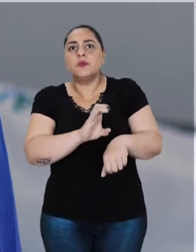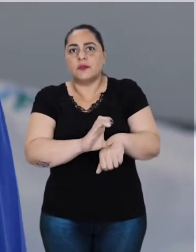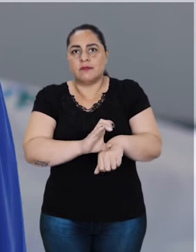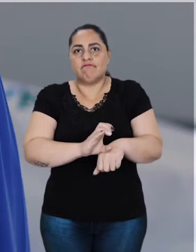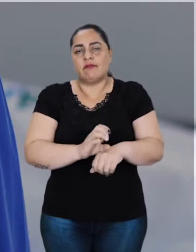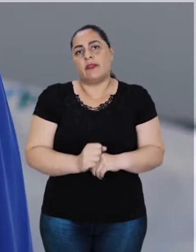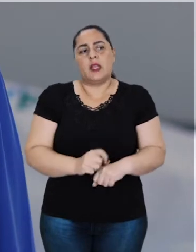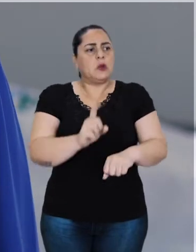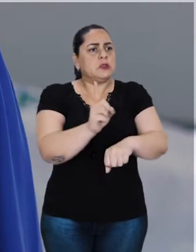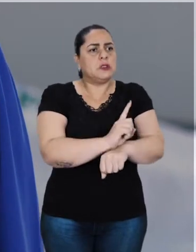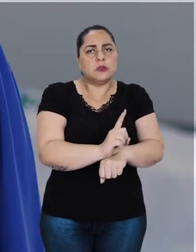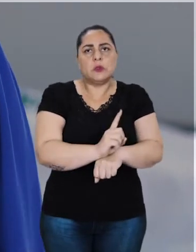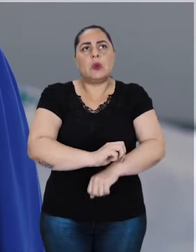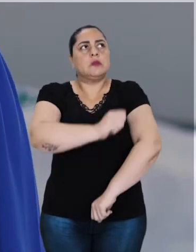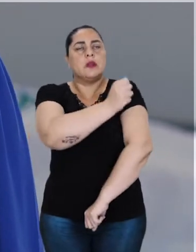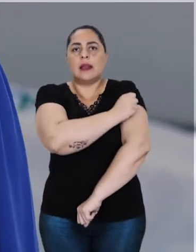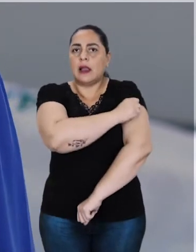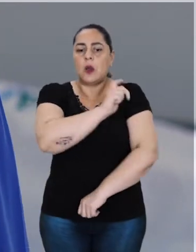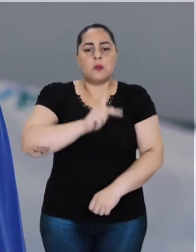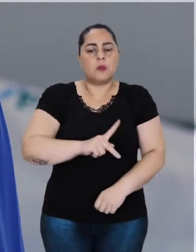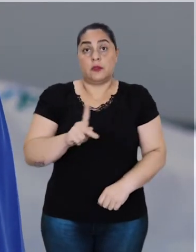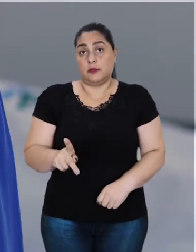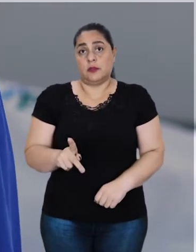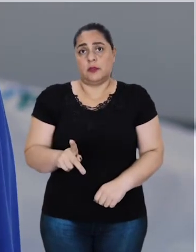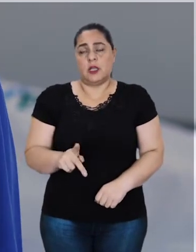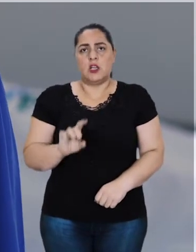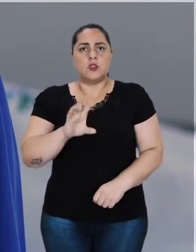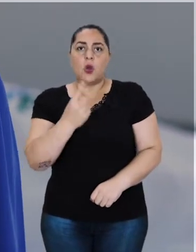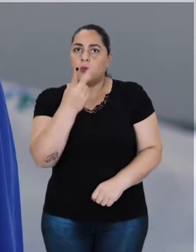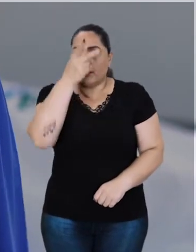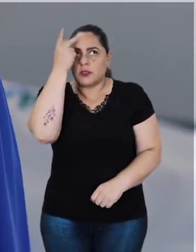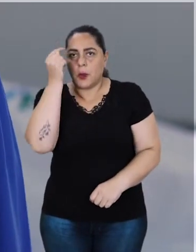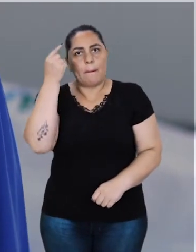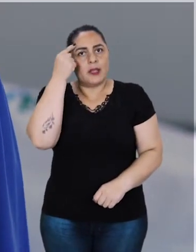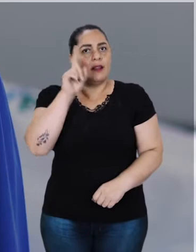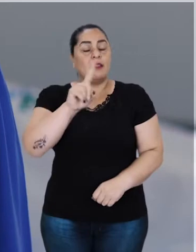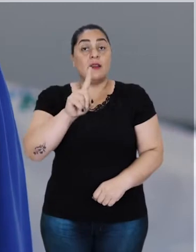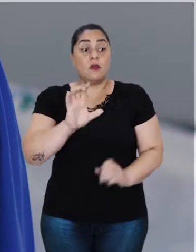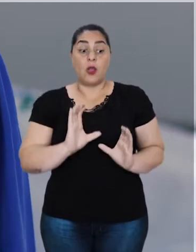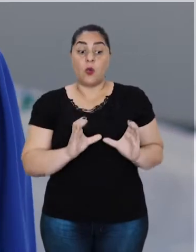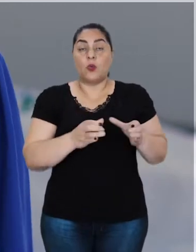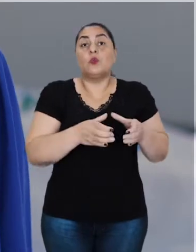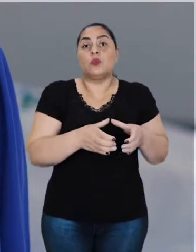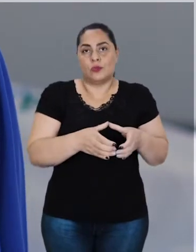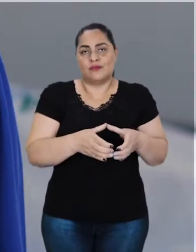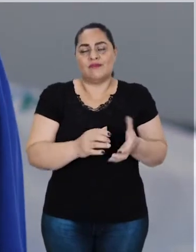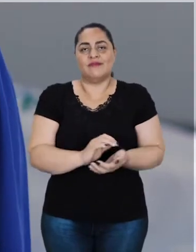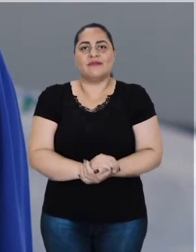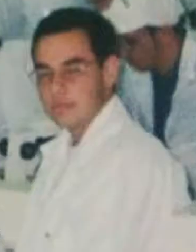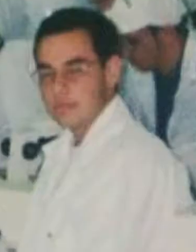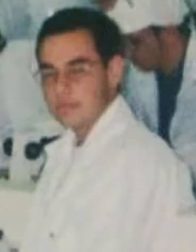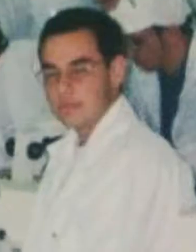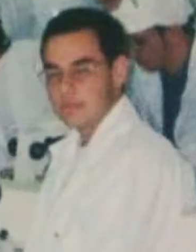envolve gestores, acadêmicos, professores, então não é um projeto individual, é um projeto coletivo. Eu acho que isso se